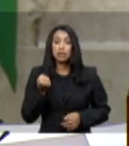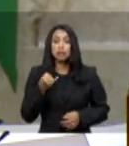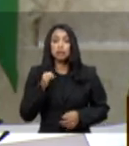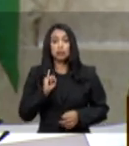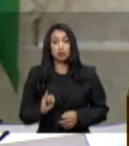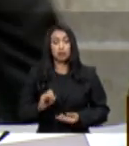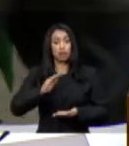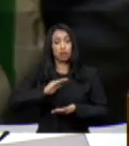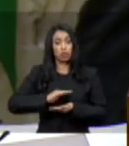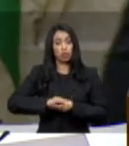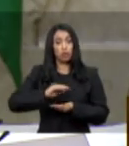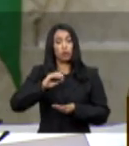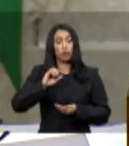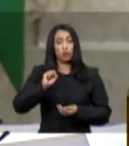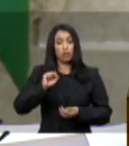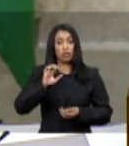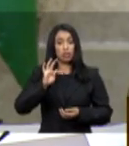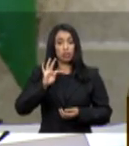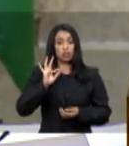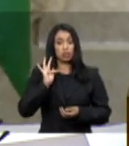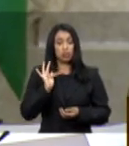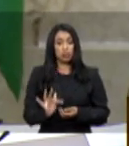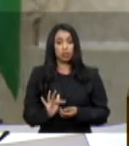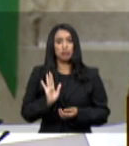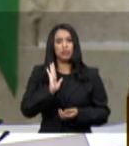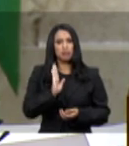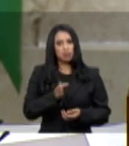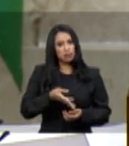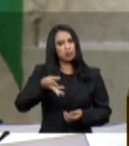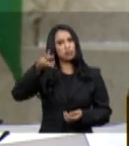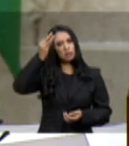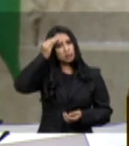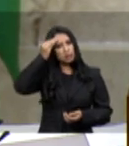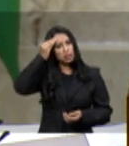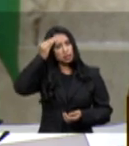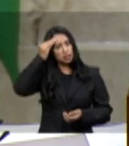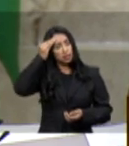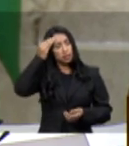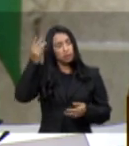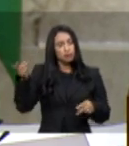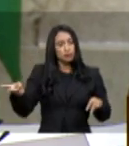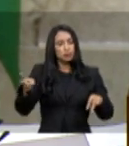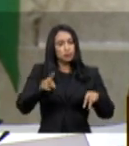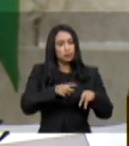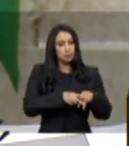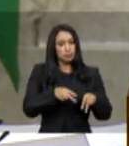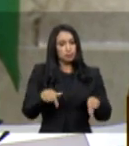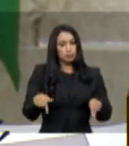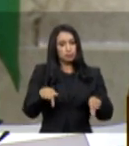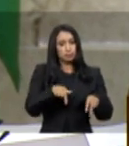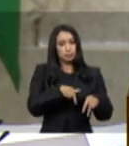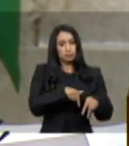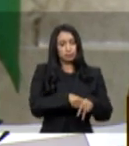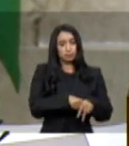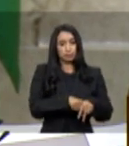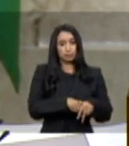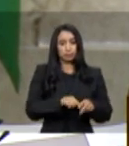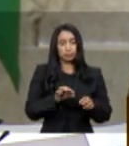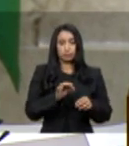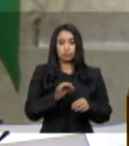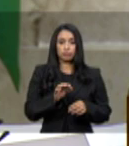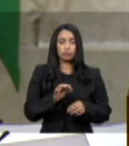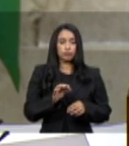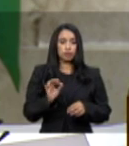este tribunal já entendi o que o estado de coisas nas penitenciárias não é longe não